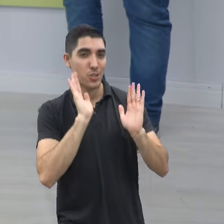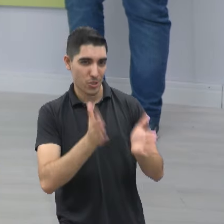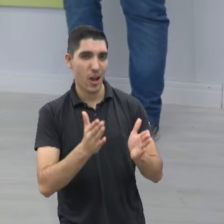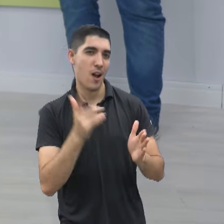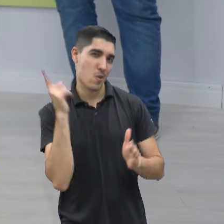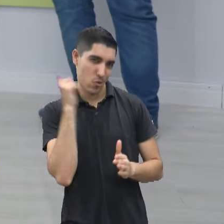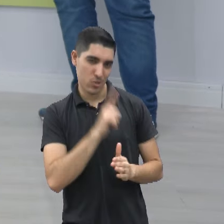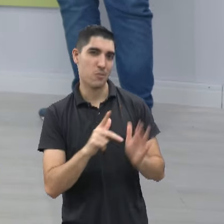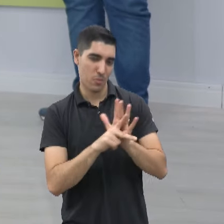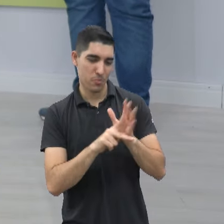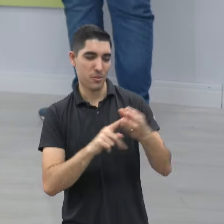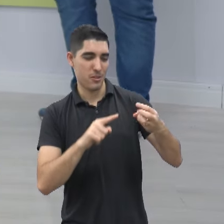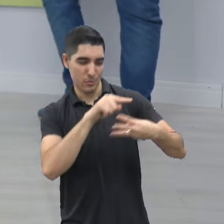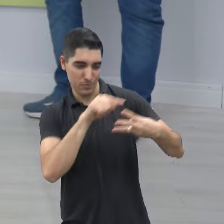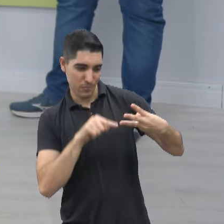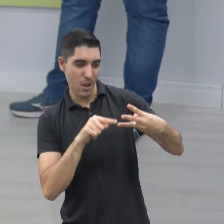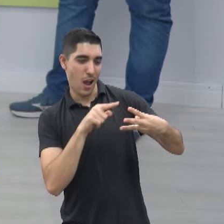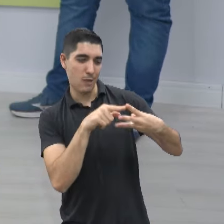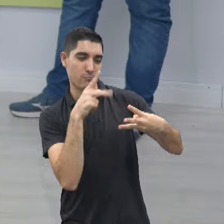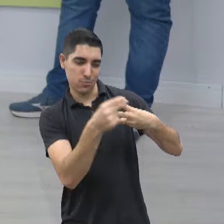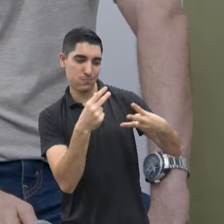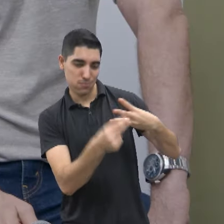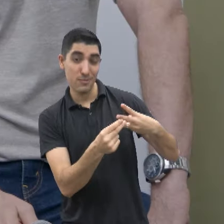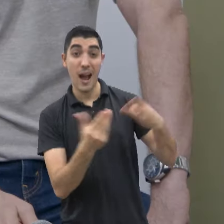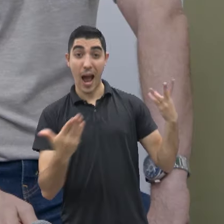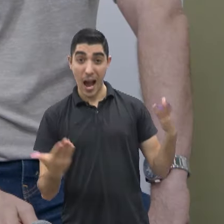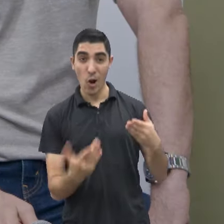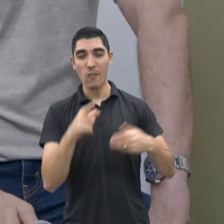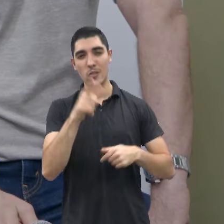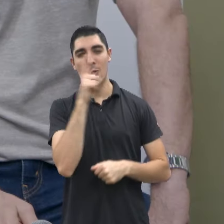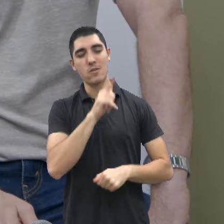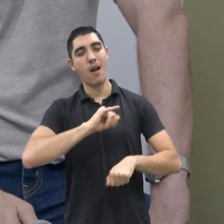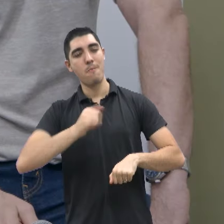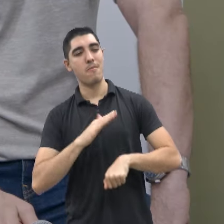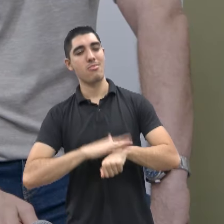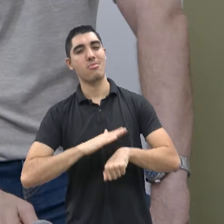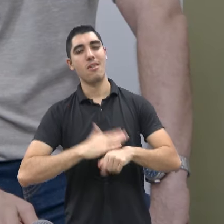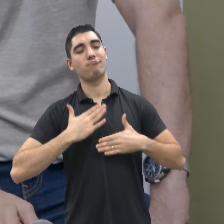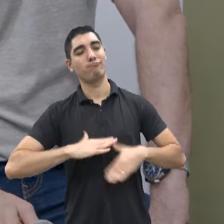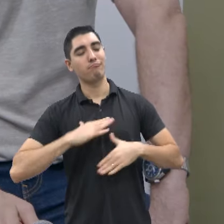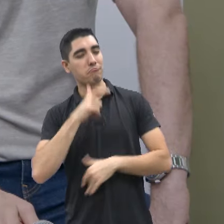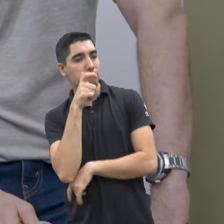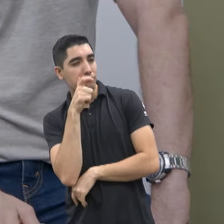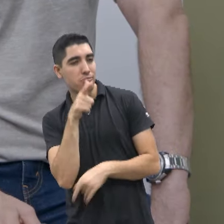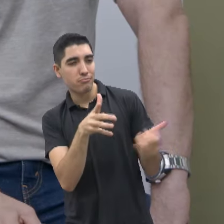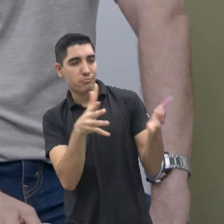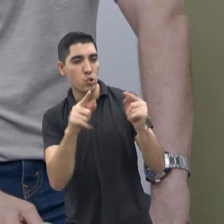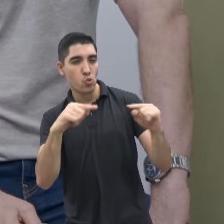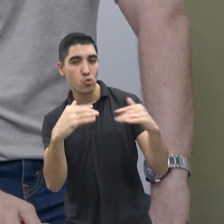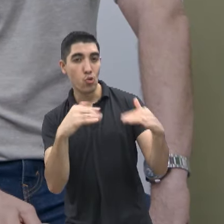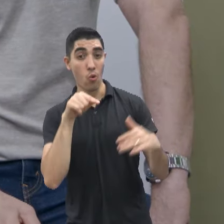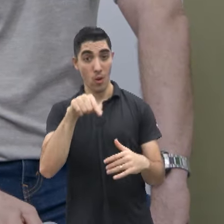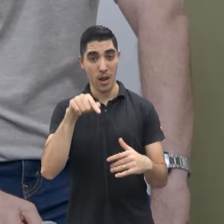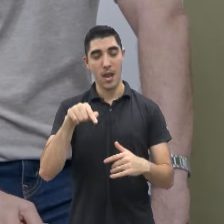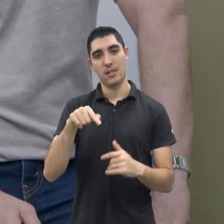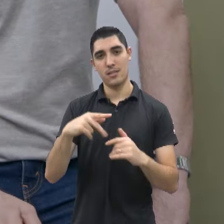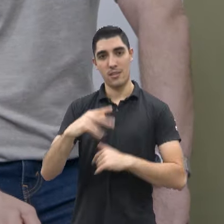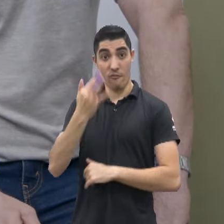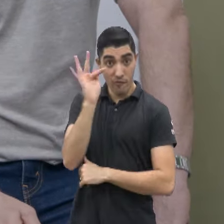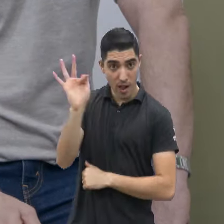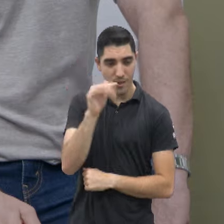então vai ficar de camarote assistindo essa terceira partida deles lá, né? O que, que você espera dessa terceira partida? Enfim, analisando mesmo as duas